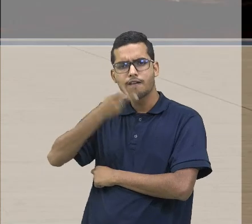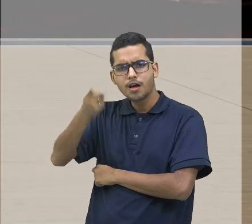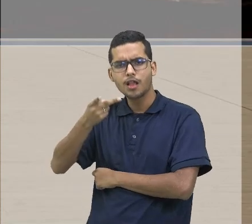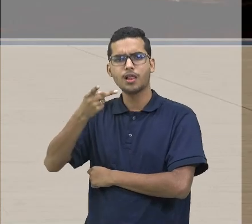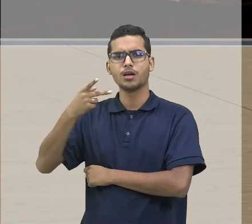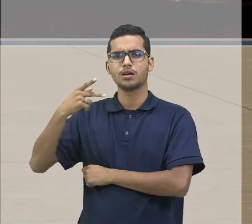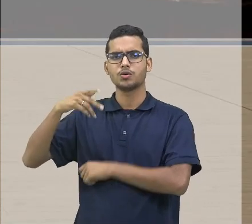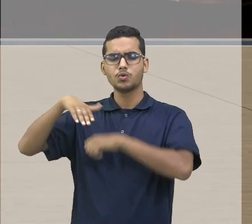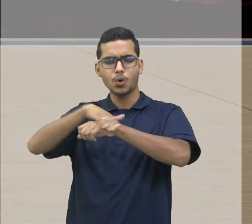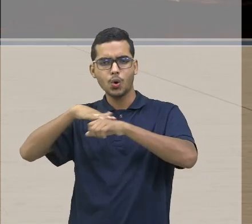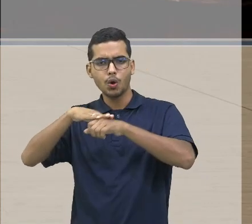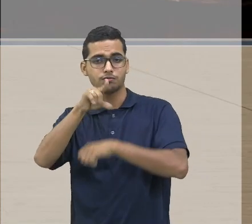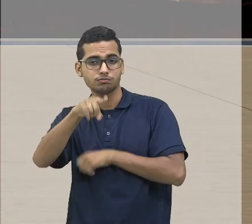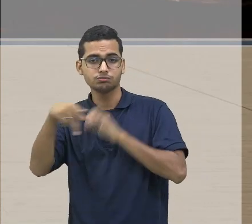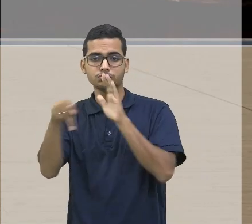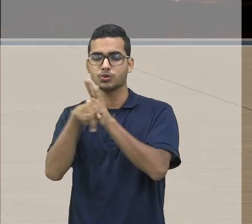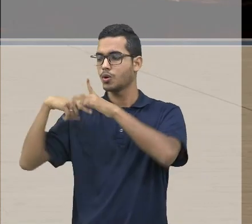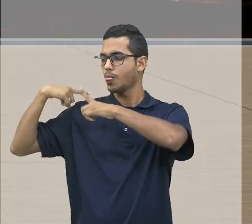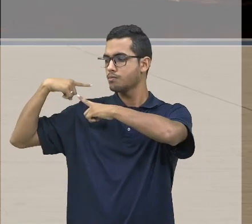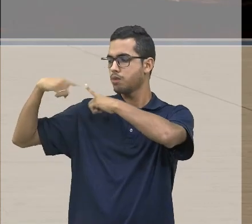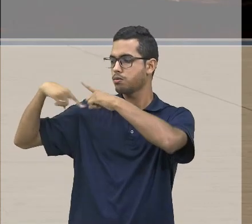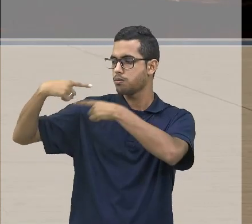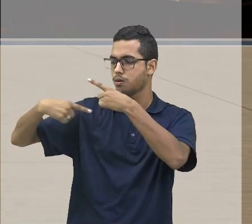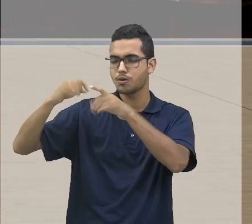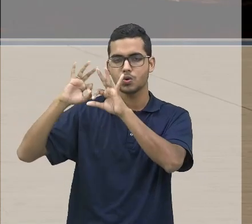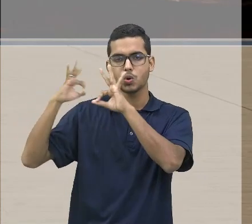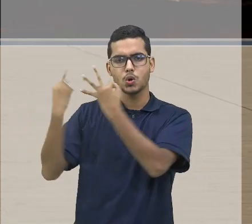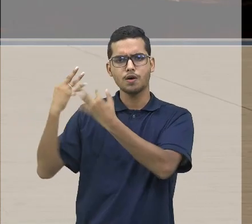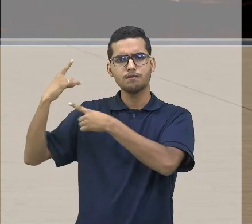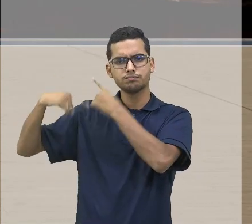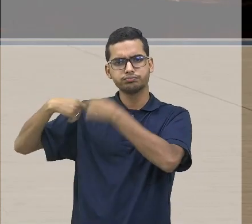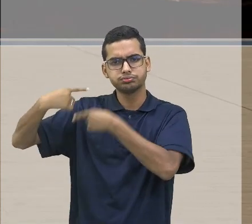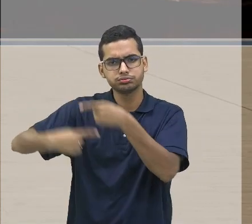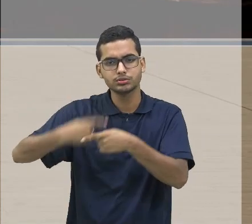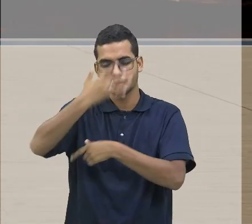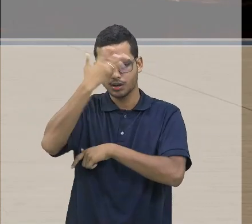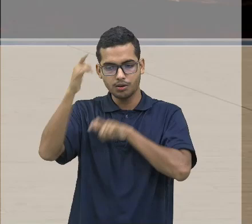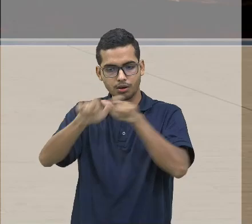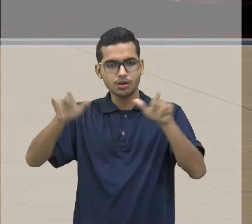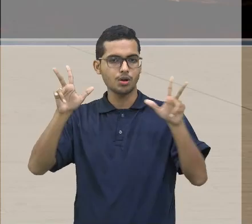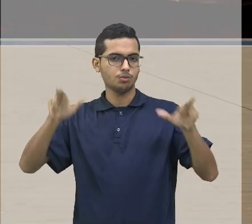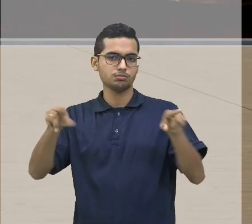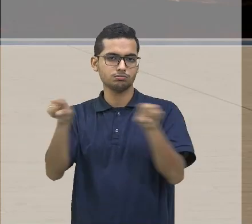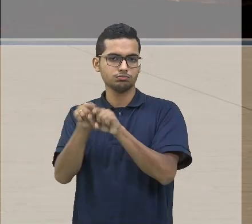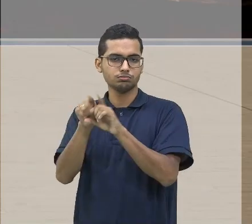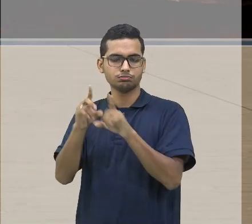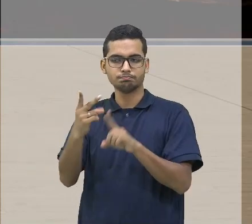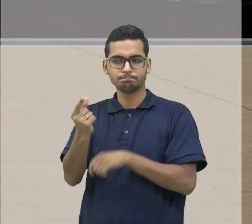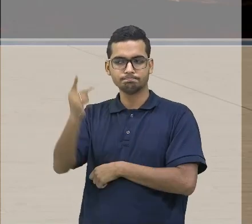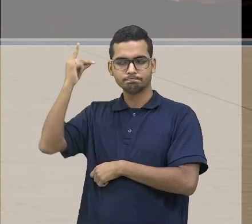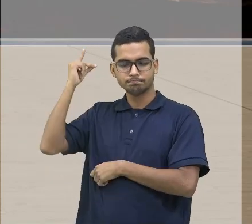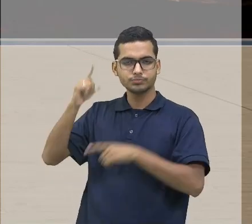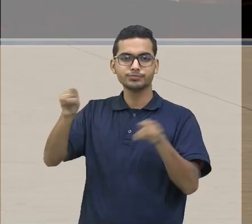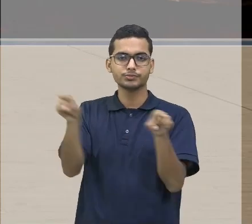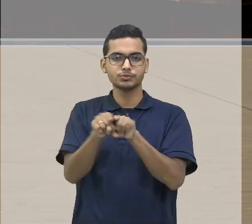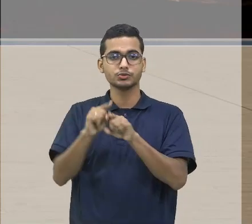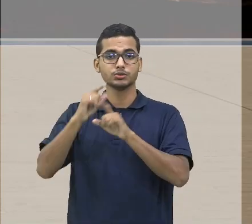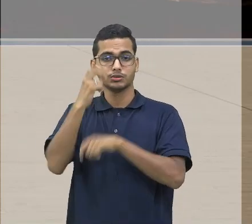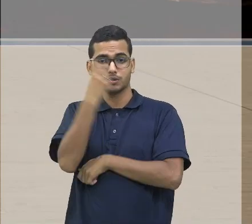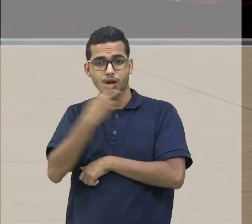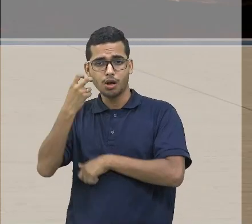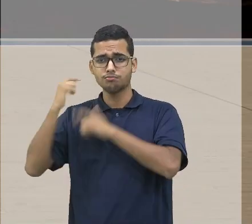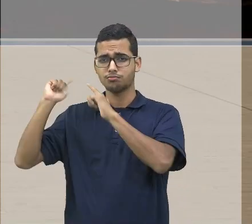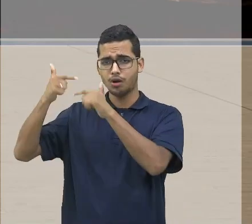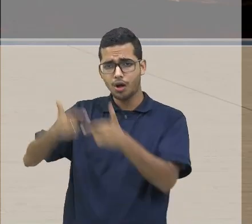aqui, eu conversando com vocês, falando, explicando, então as pessoas faziam também a mesma coisa, a tradição oral, a fala